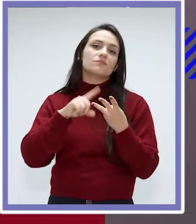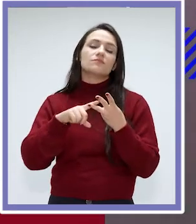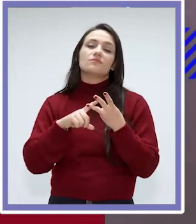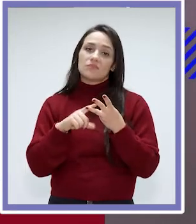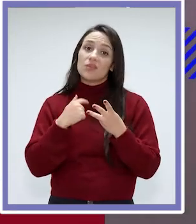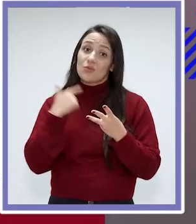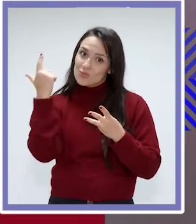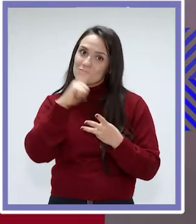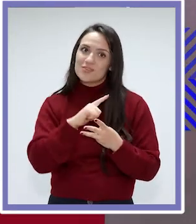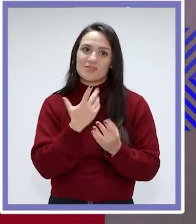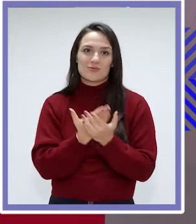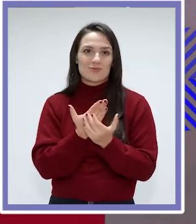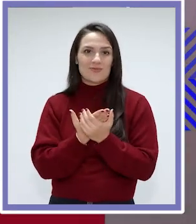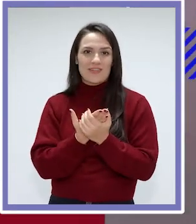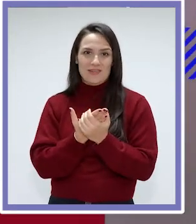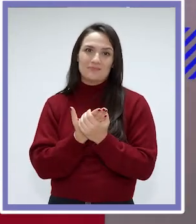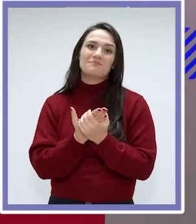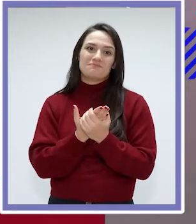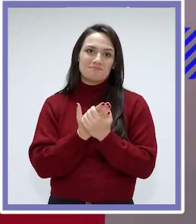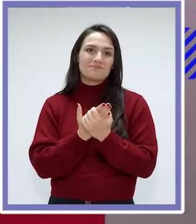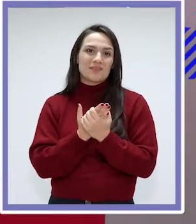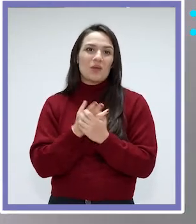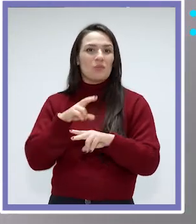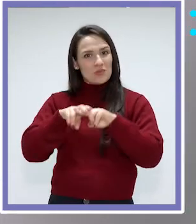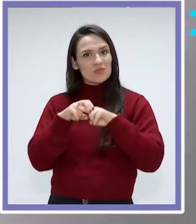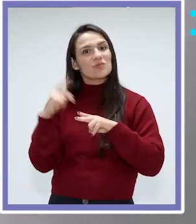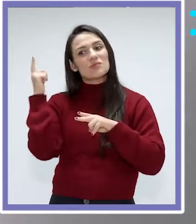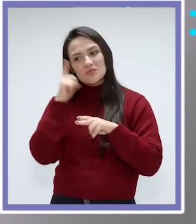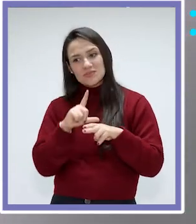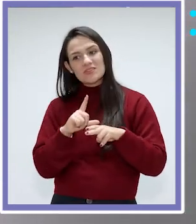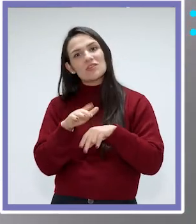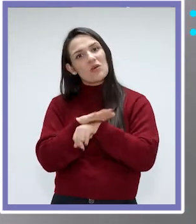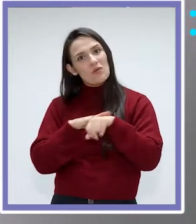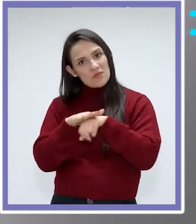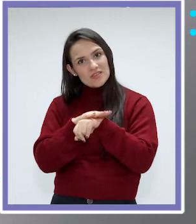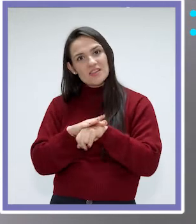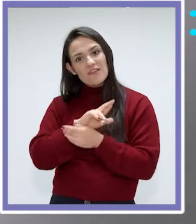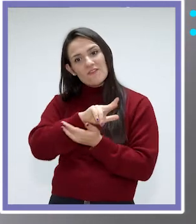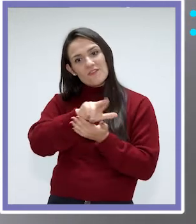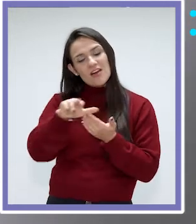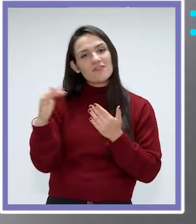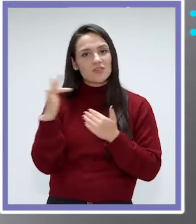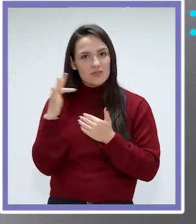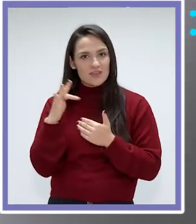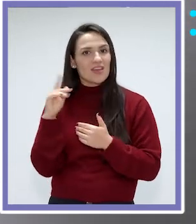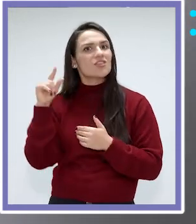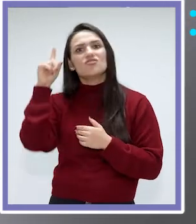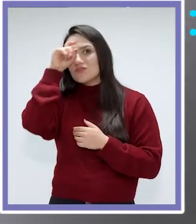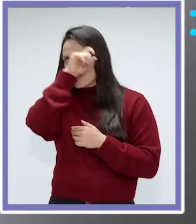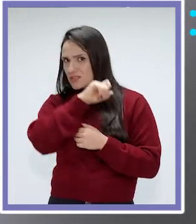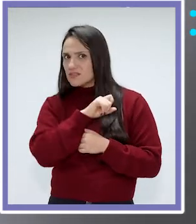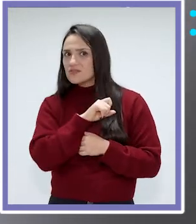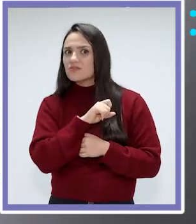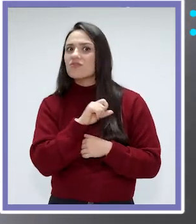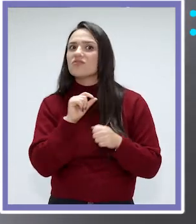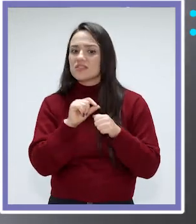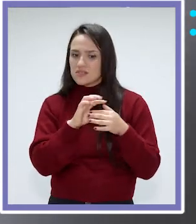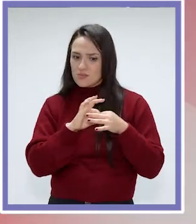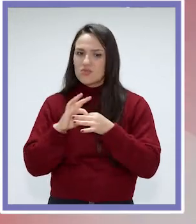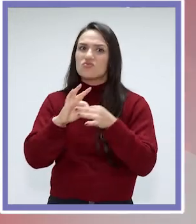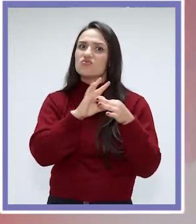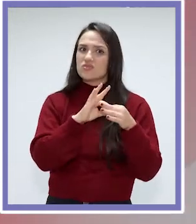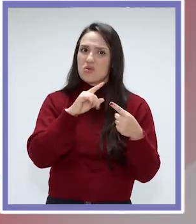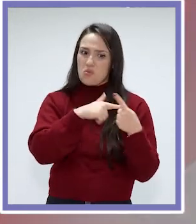saber, volta para a sua universidade de novo. É muito difícil você se ver várias universidades do mesmo país aliado com o governo e aliado com o